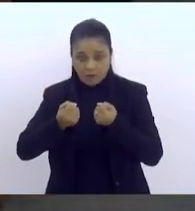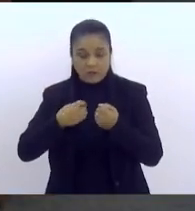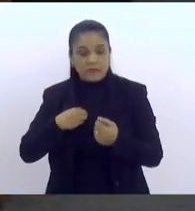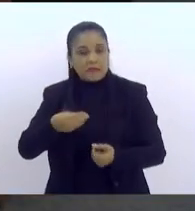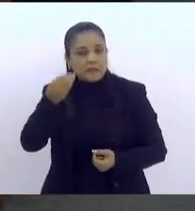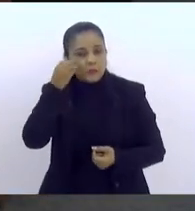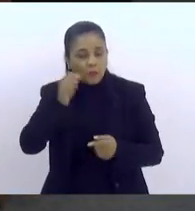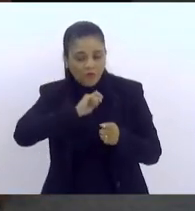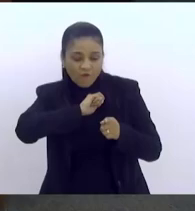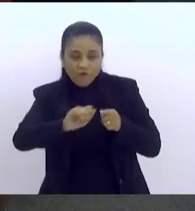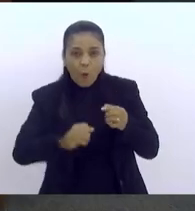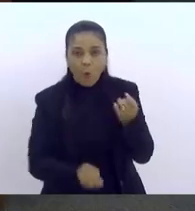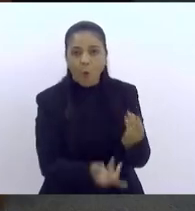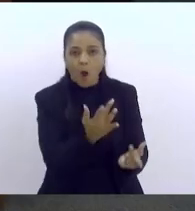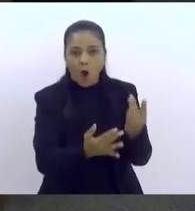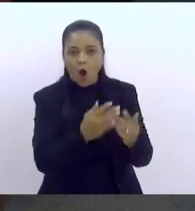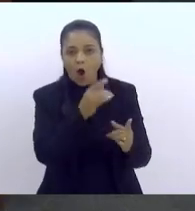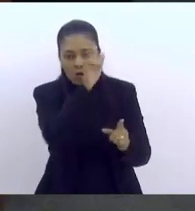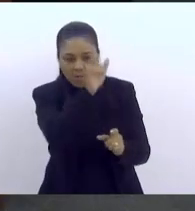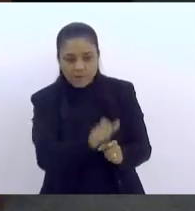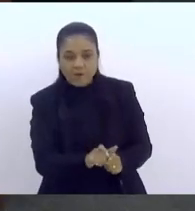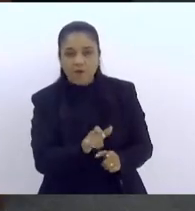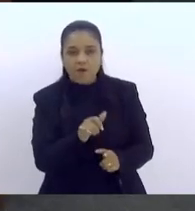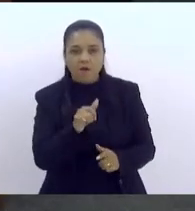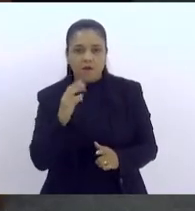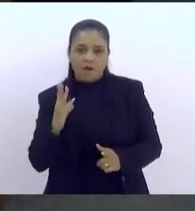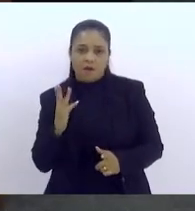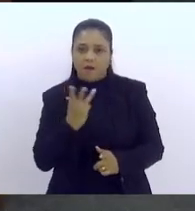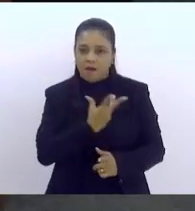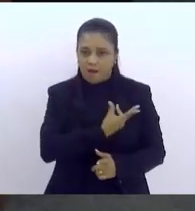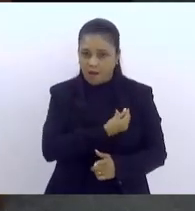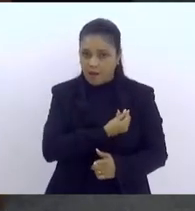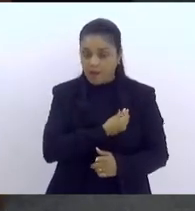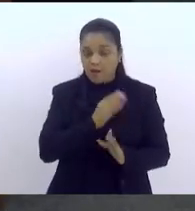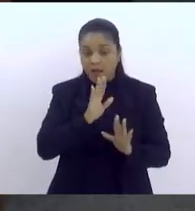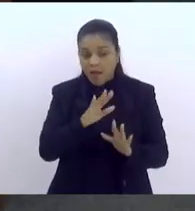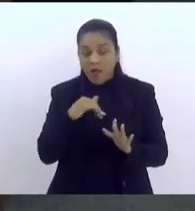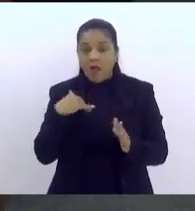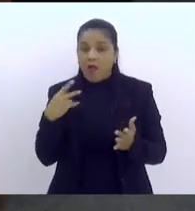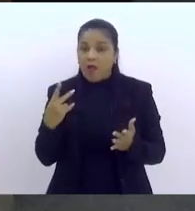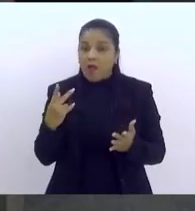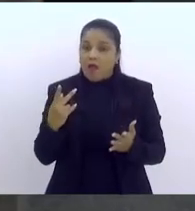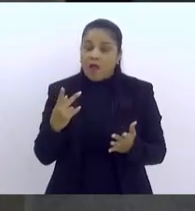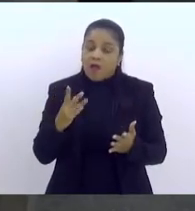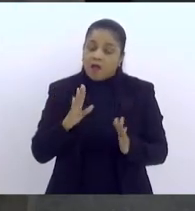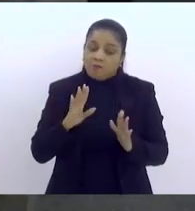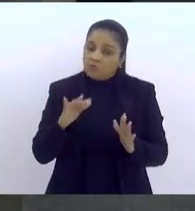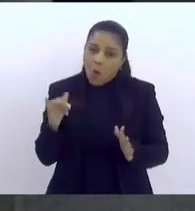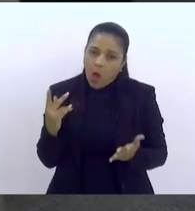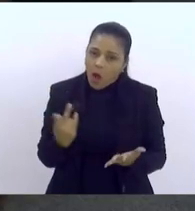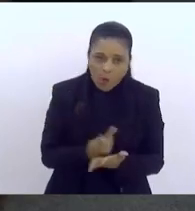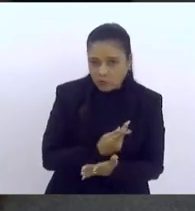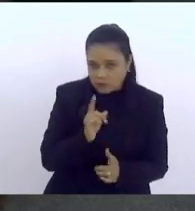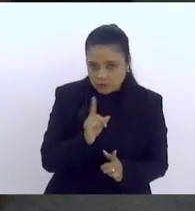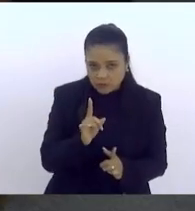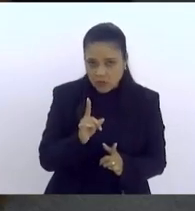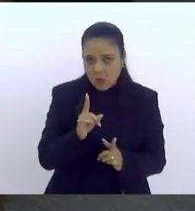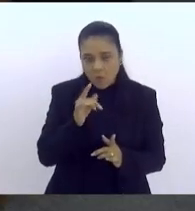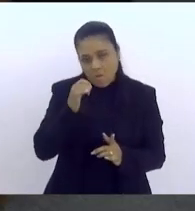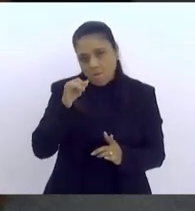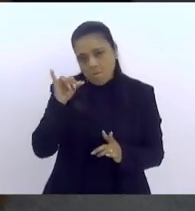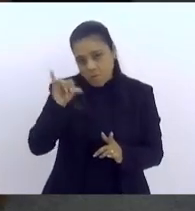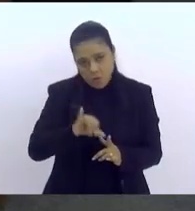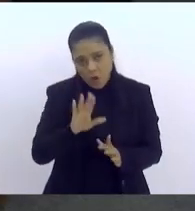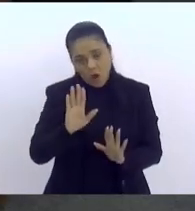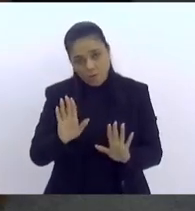mulher transexual. Felizmente, nada de pior aconteceu, mas fica aqui o registro da nossa